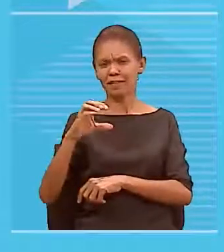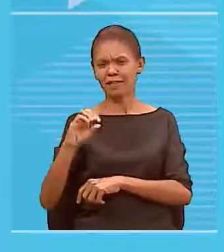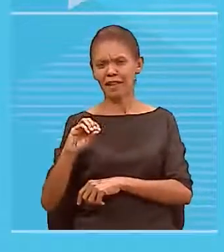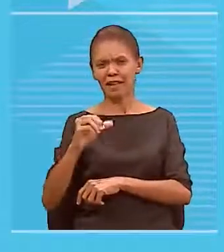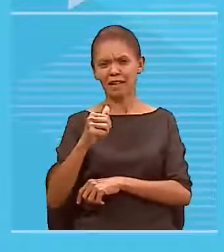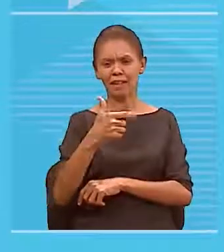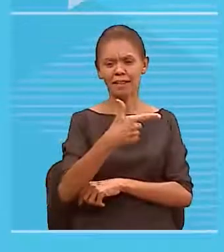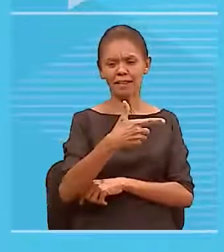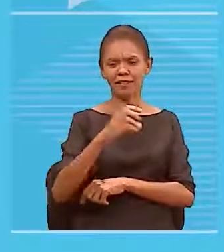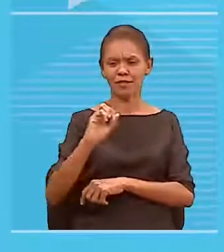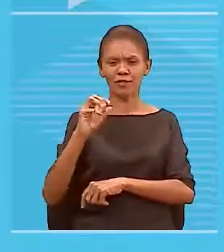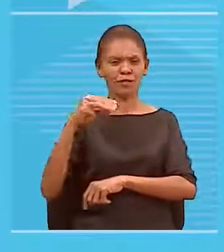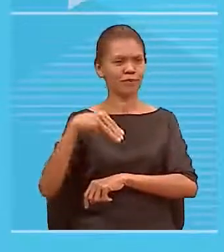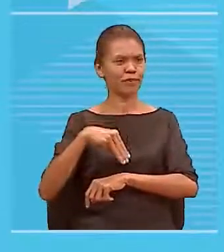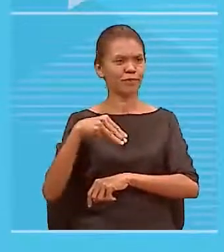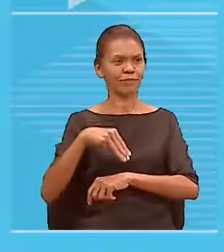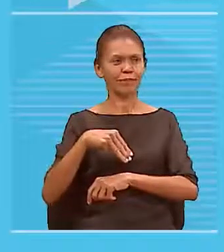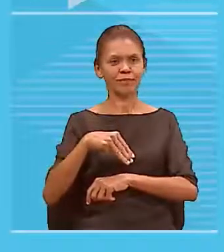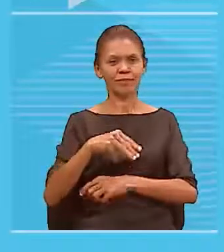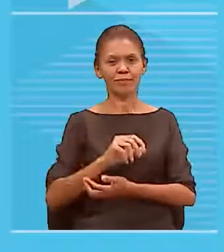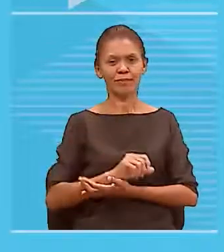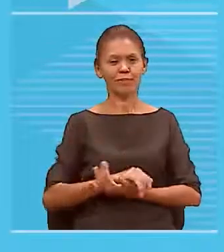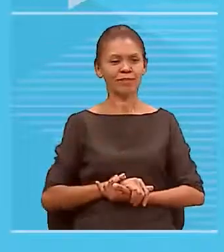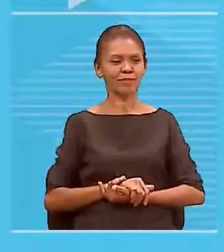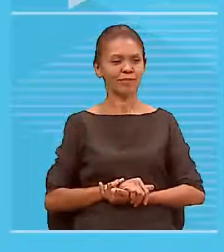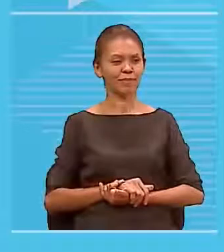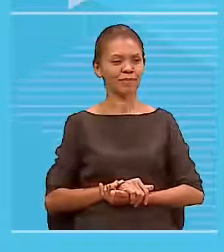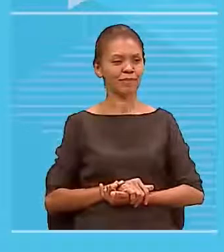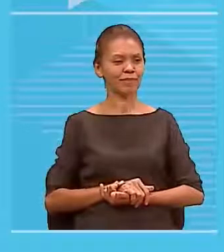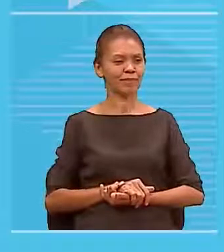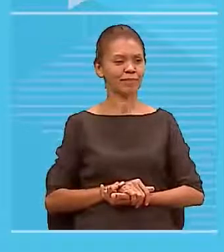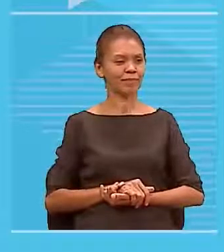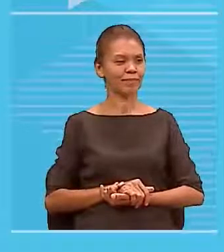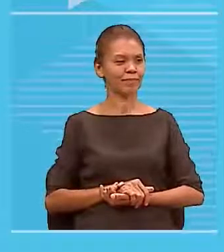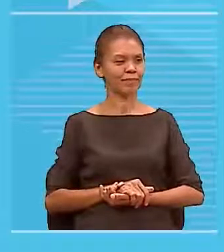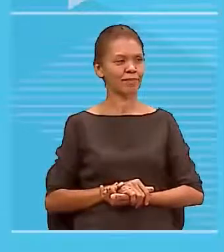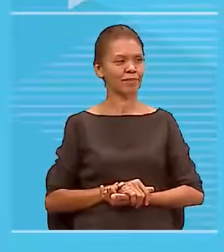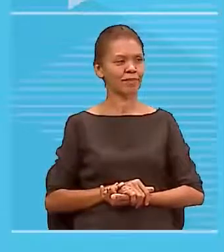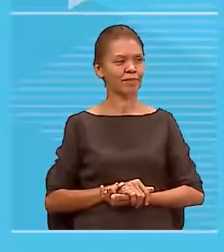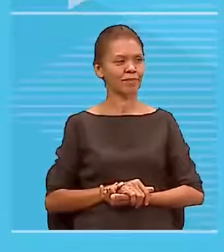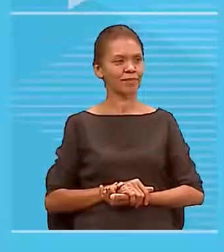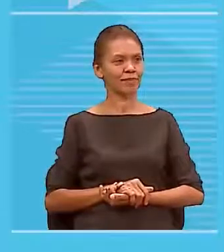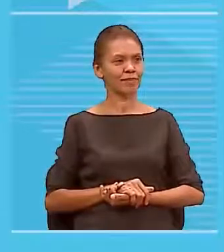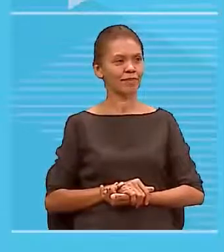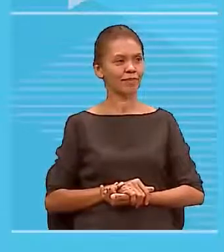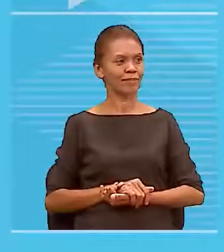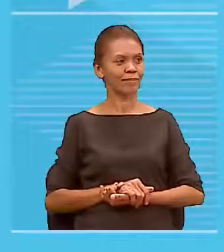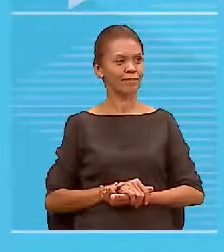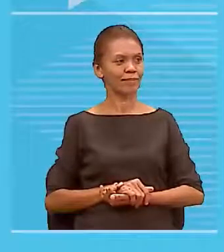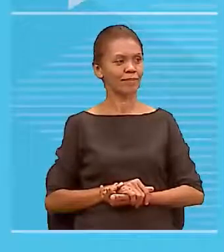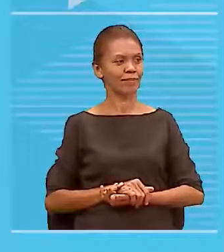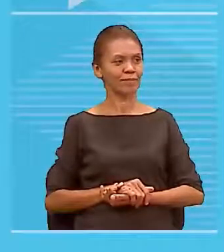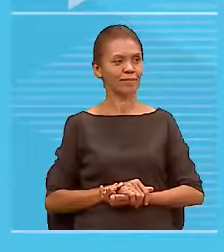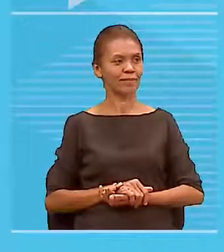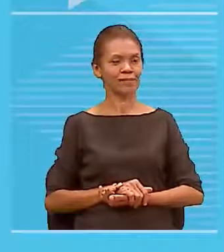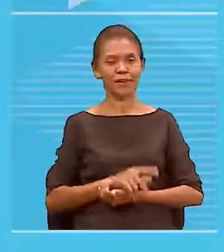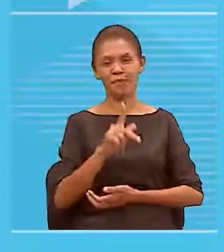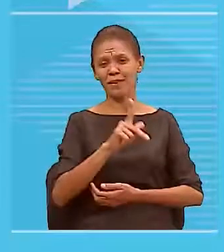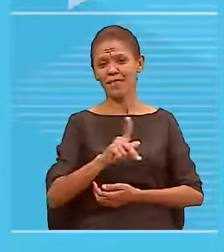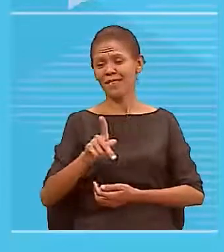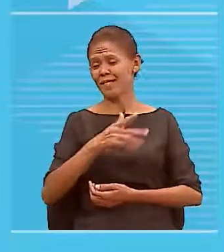de 50 eu não aguento ouvir ninguém falando com discurso direto não